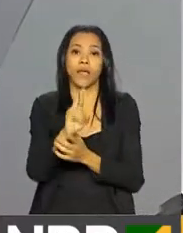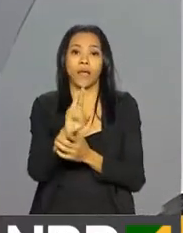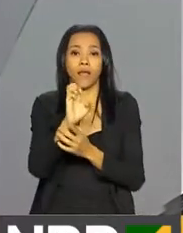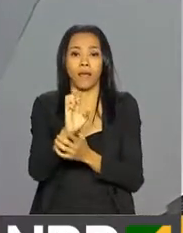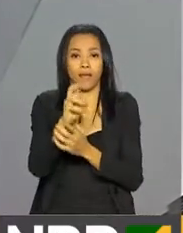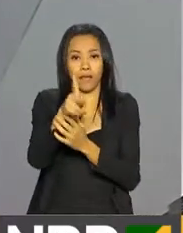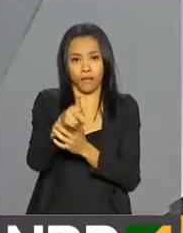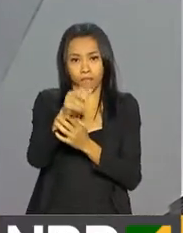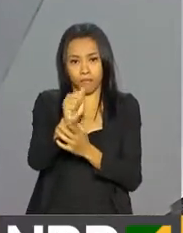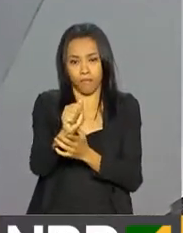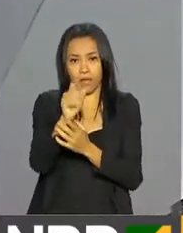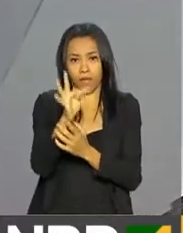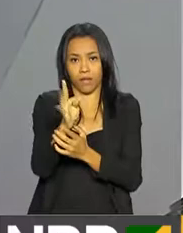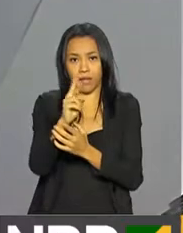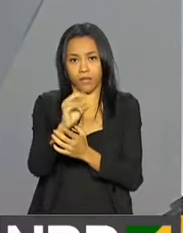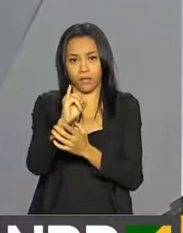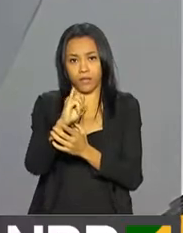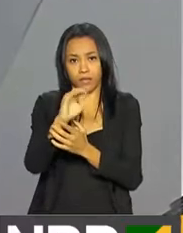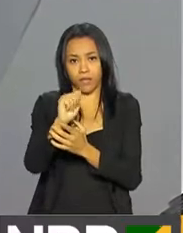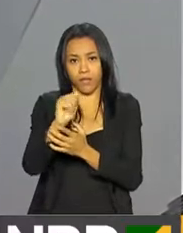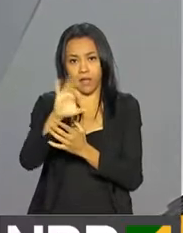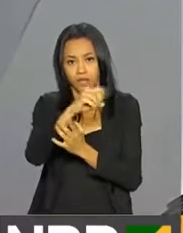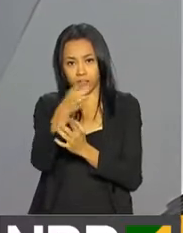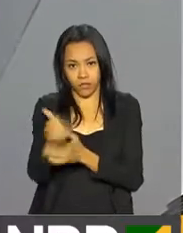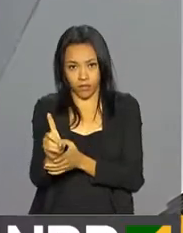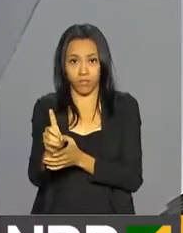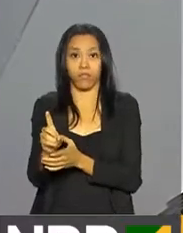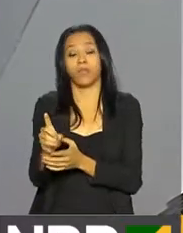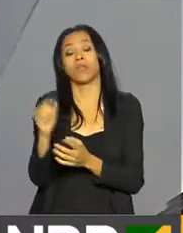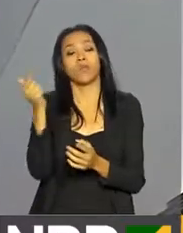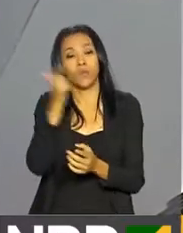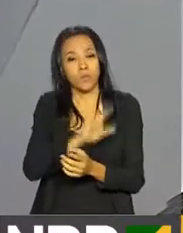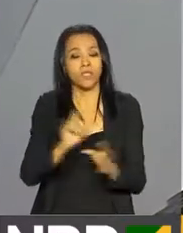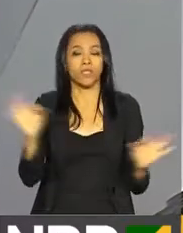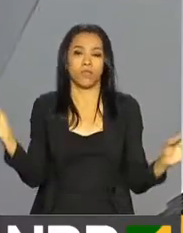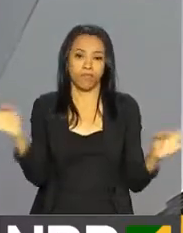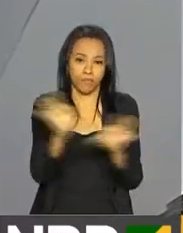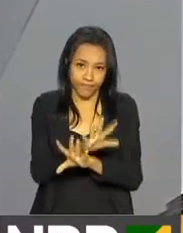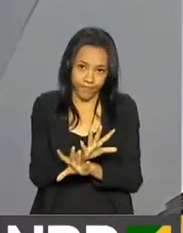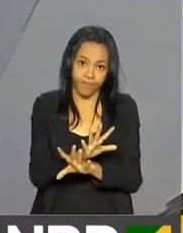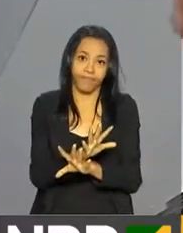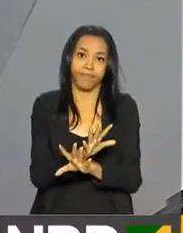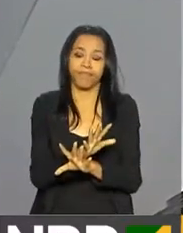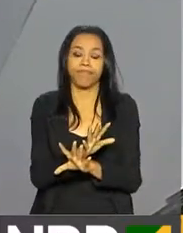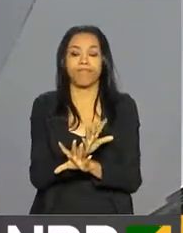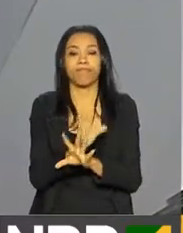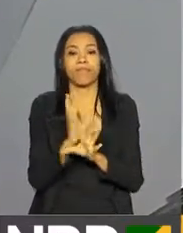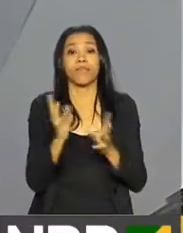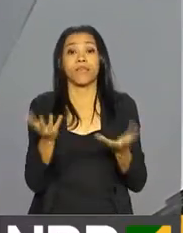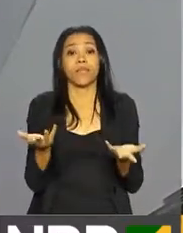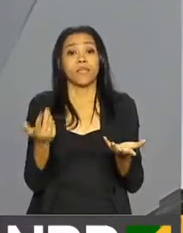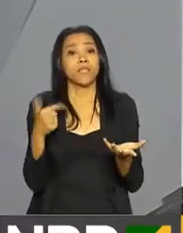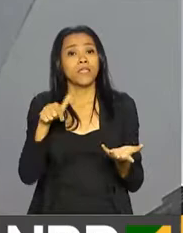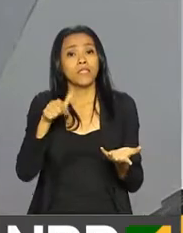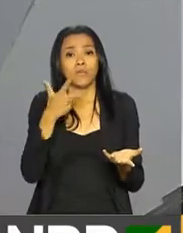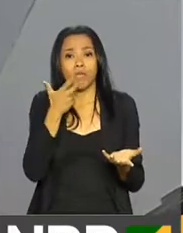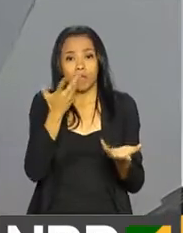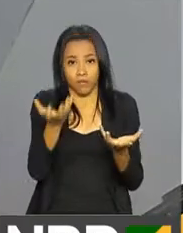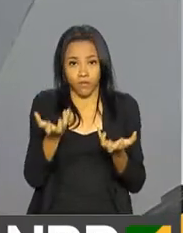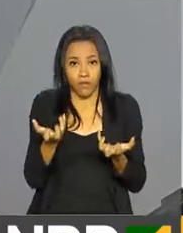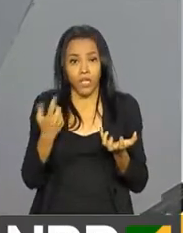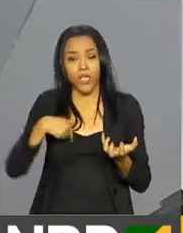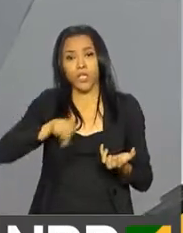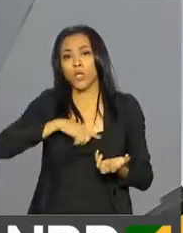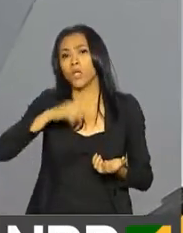permitiu e os municípios assim o seu balanço mas o que eu estou quero significar que nós não